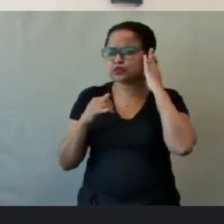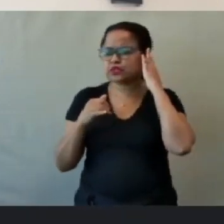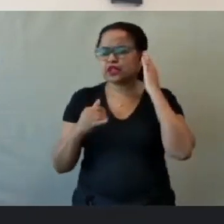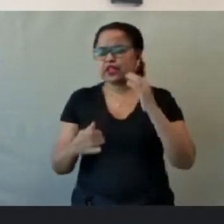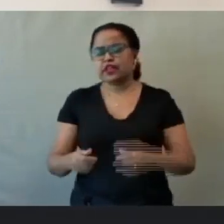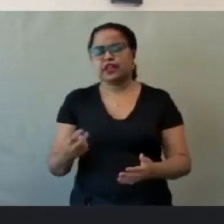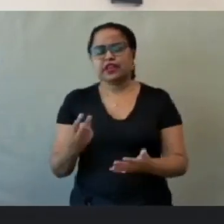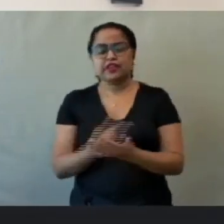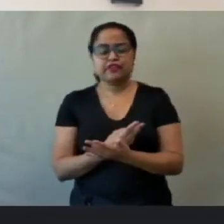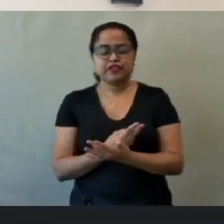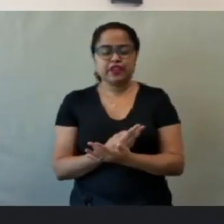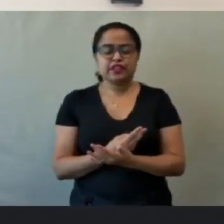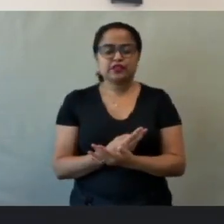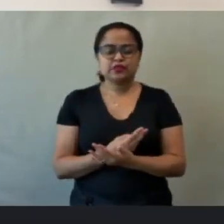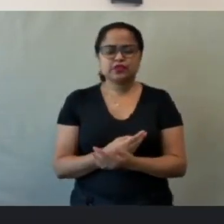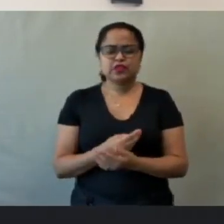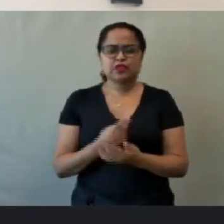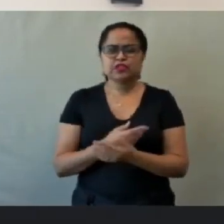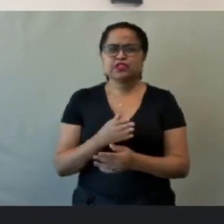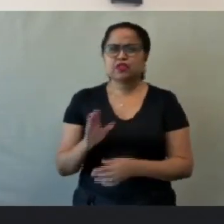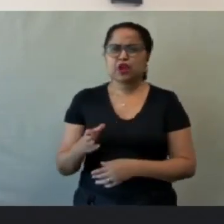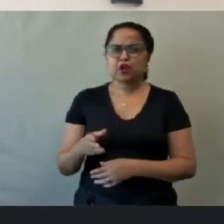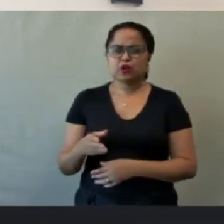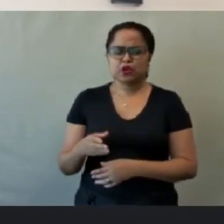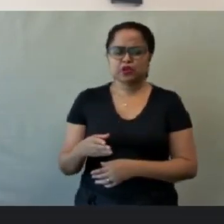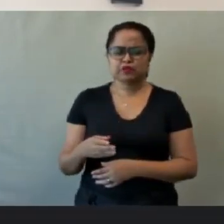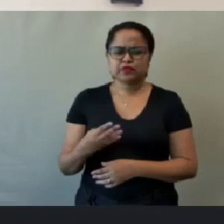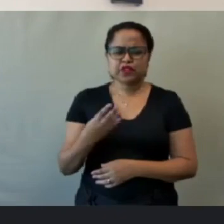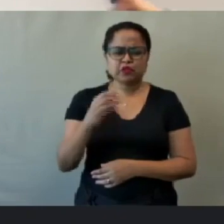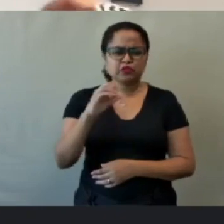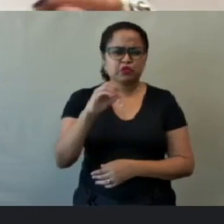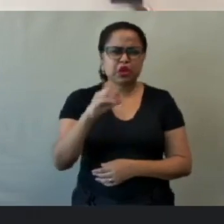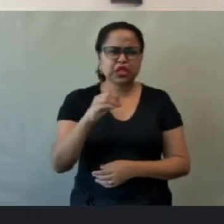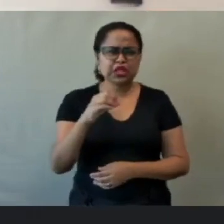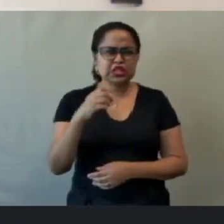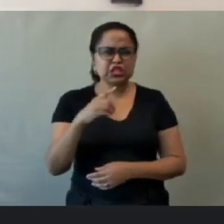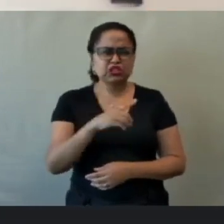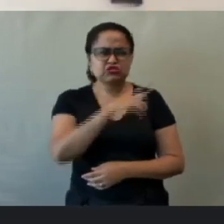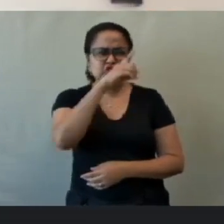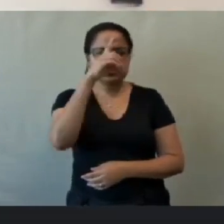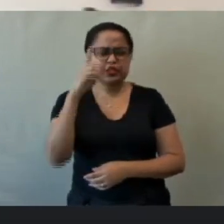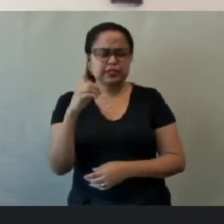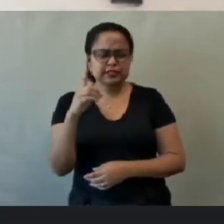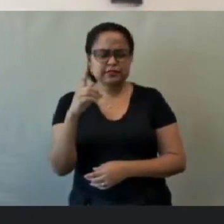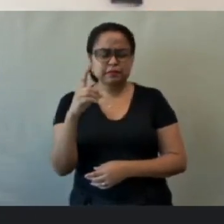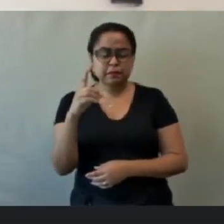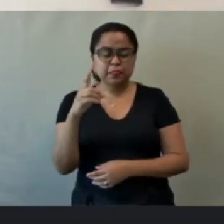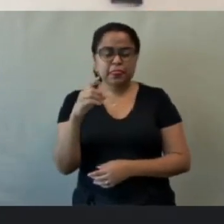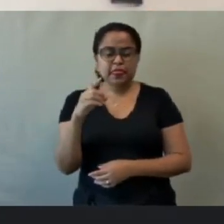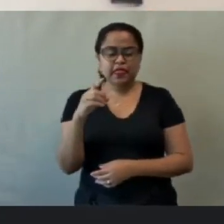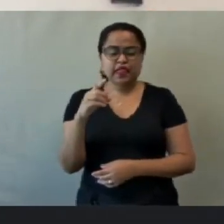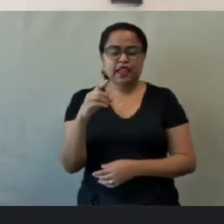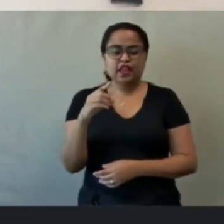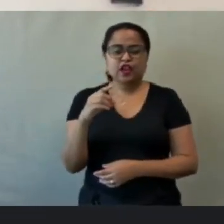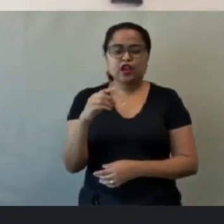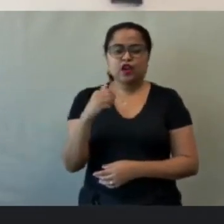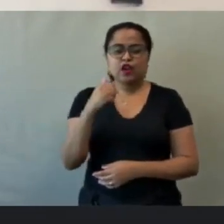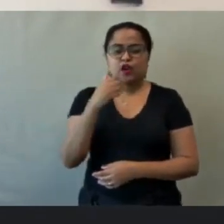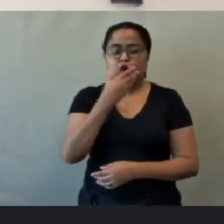alarmantes, né? Como aconteceu agora, acho que acho que deve ter uns 40 dias isso, quando um pai empurrou uma